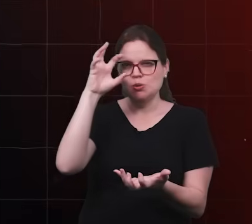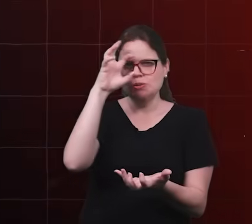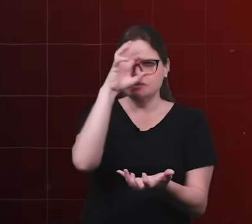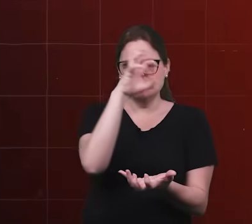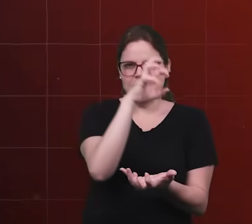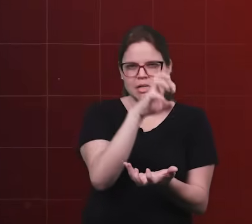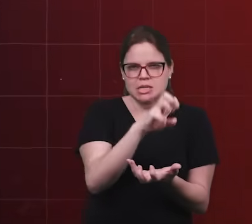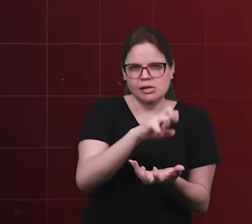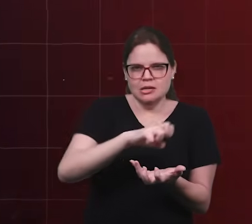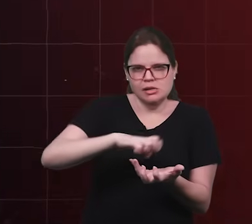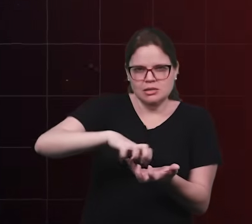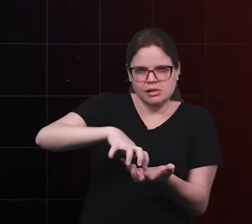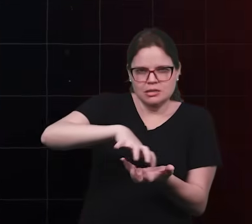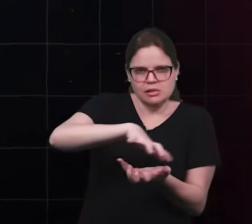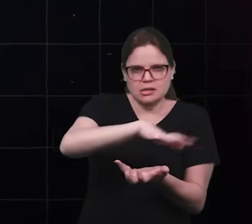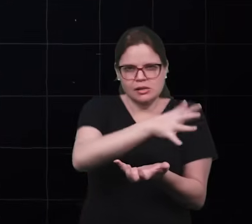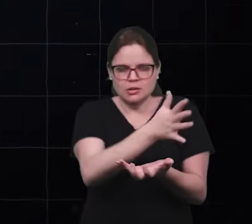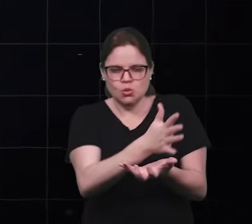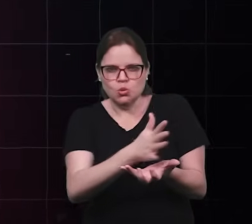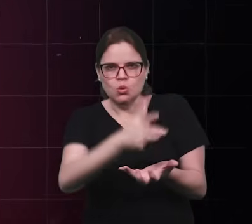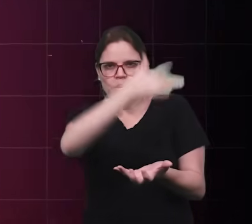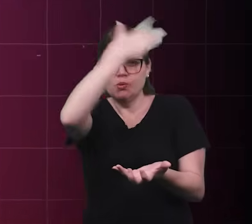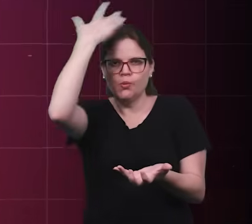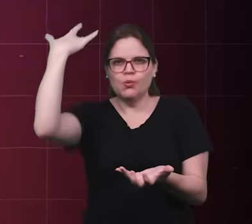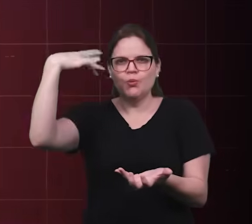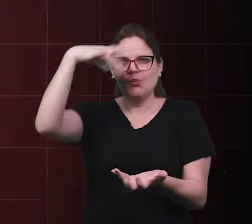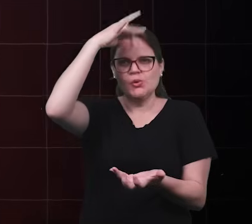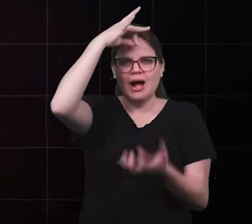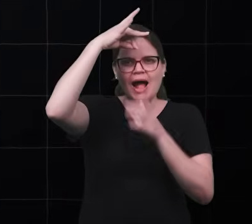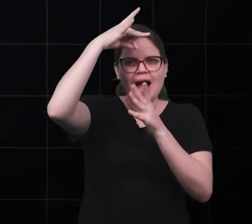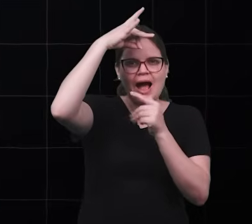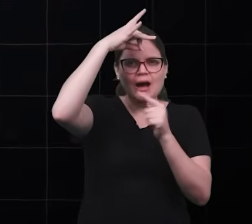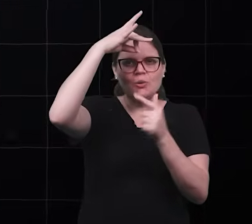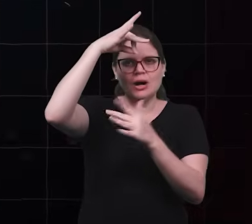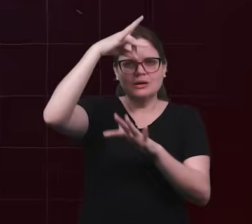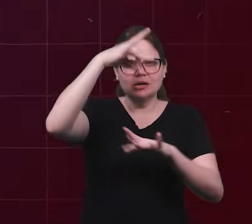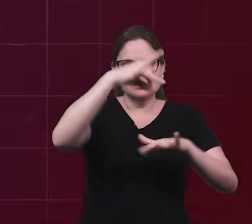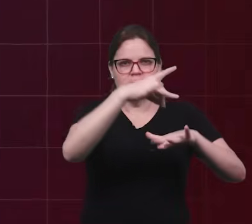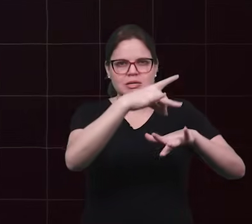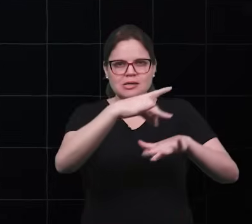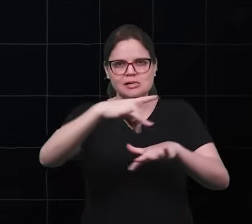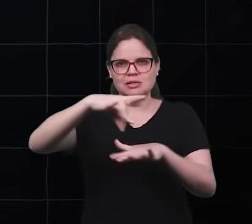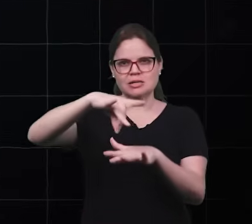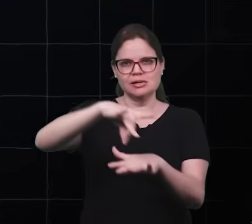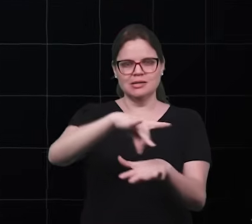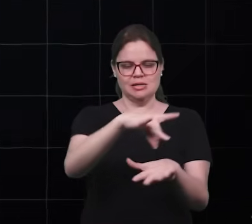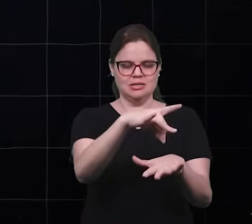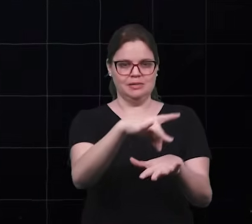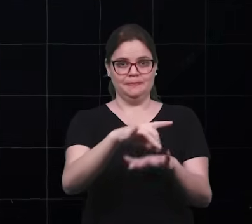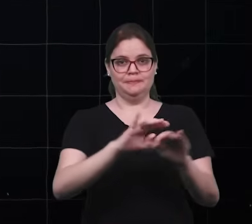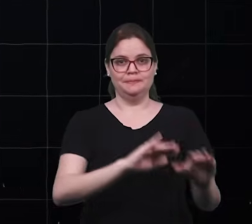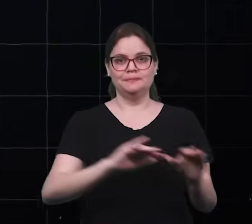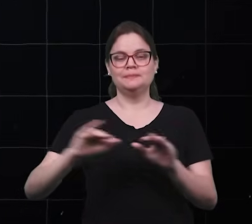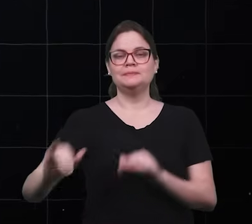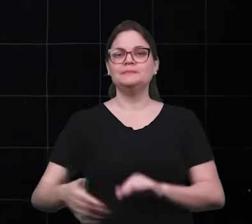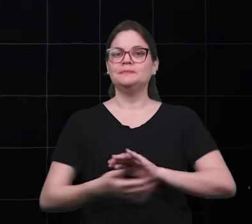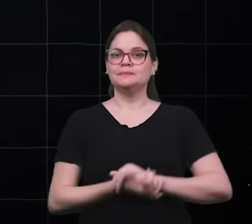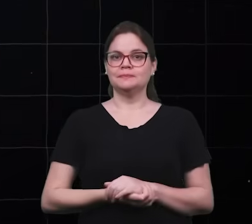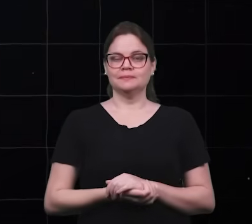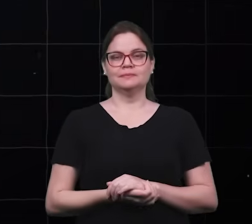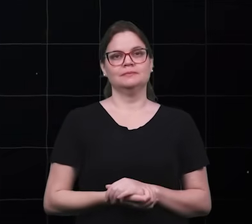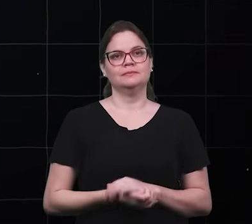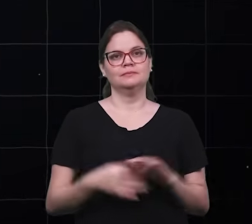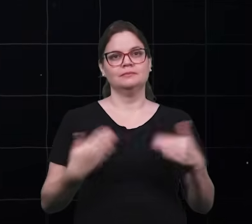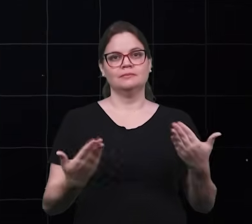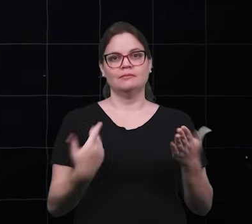a face do abismo, e o Espírito de Deus se movia sobre a face das águas. Então esse texto, ele